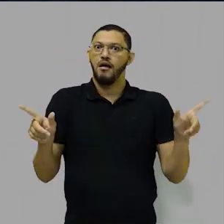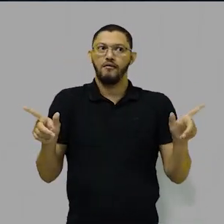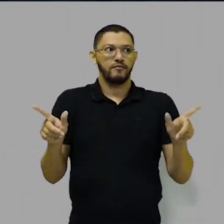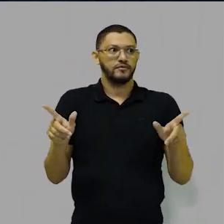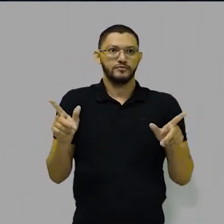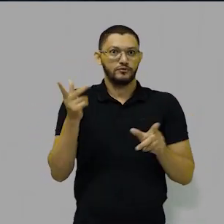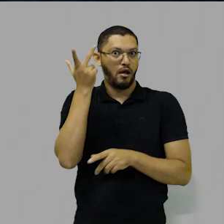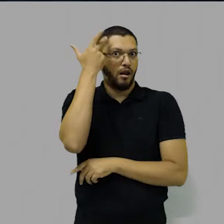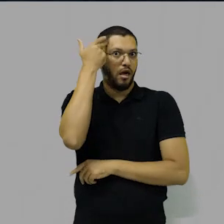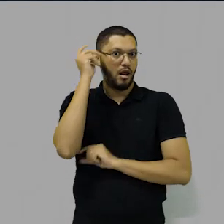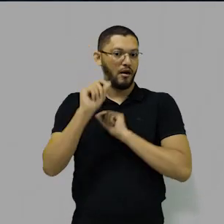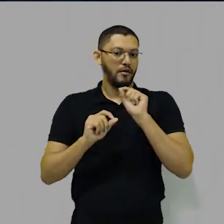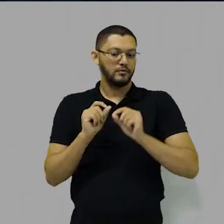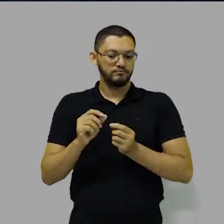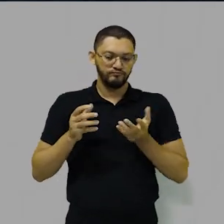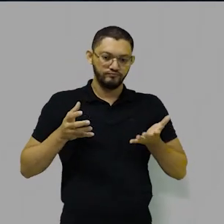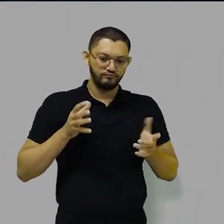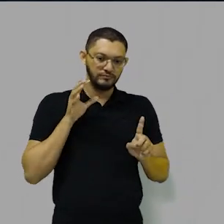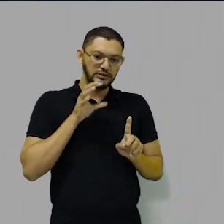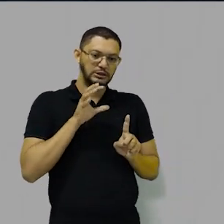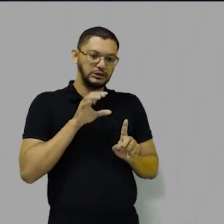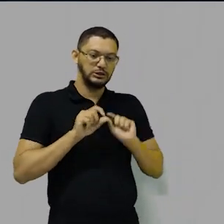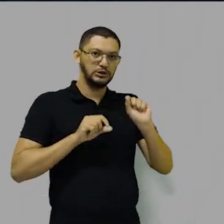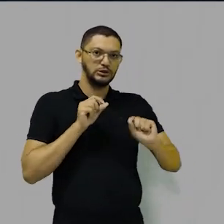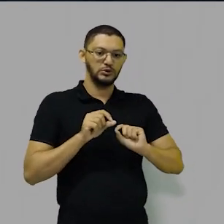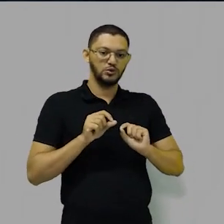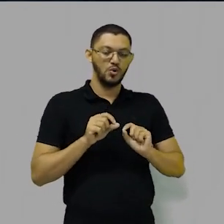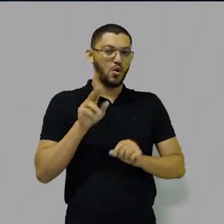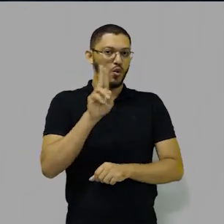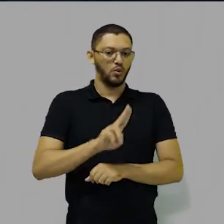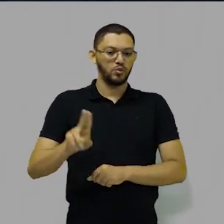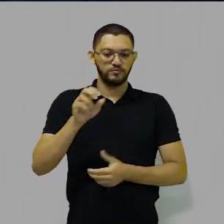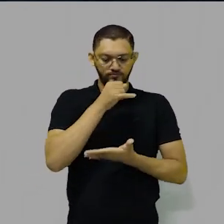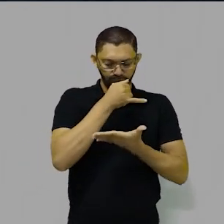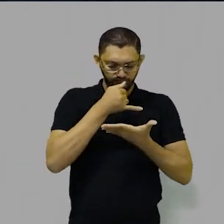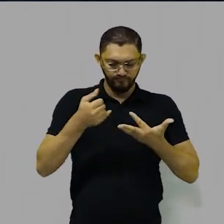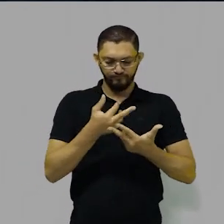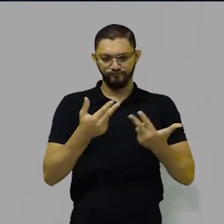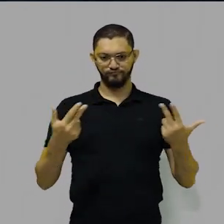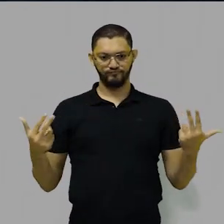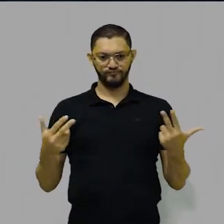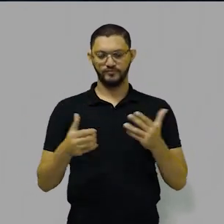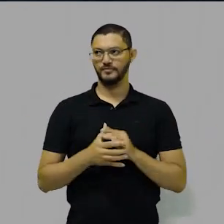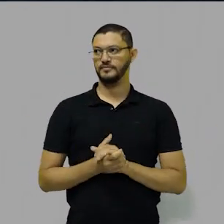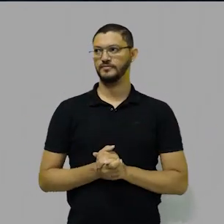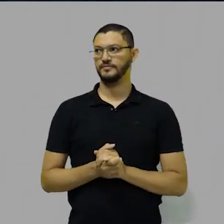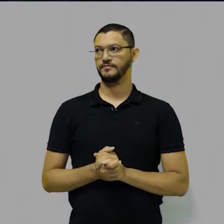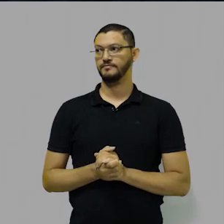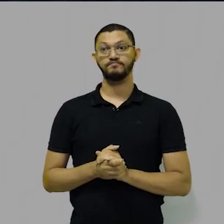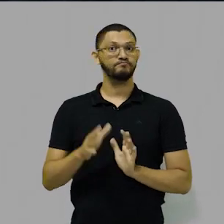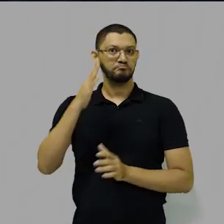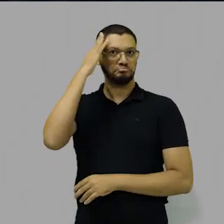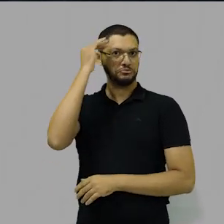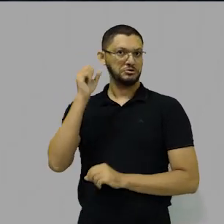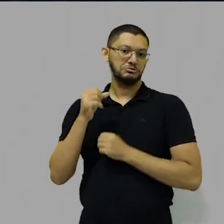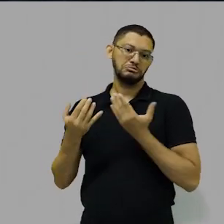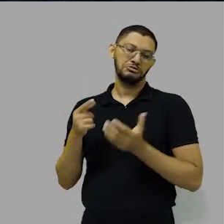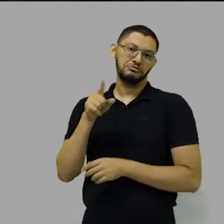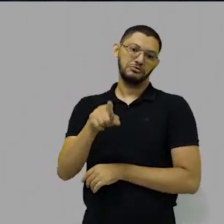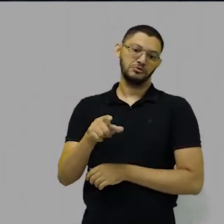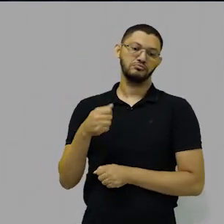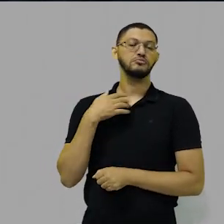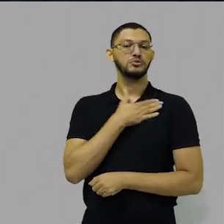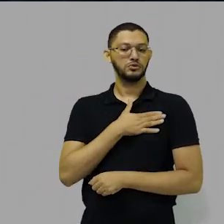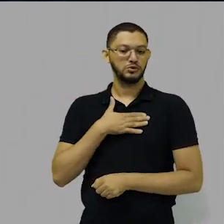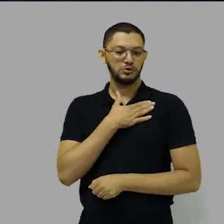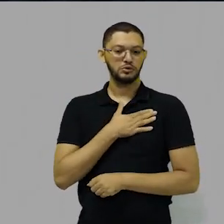diferentes. E isso é o que incentiva e o que justifica o uso das drogas. Não sei vocês, eu sou uma pessoa que